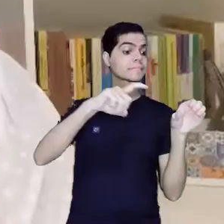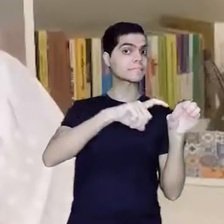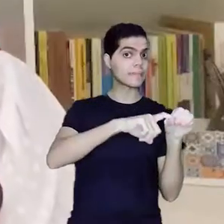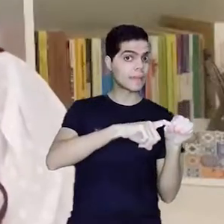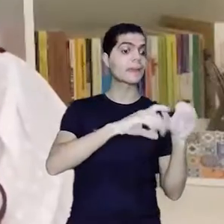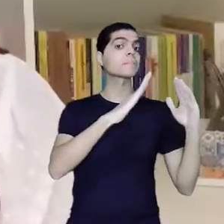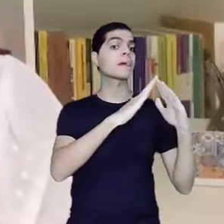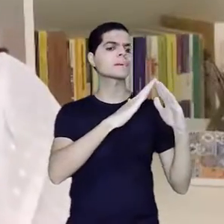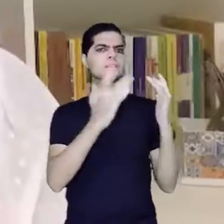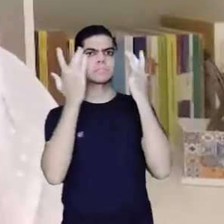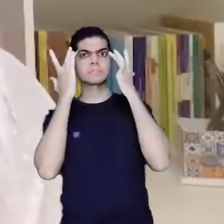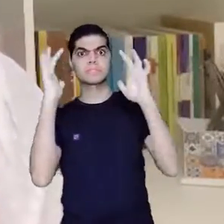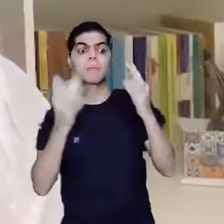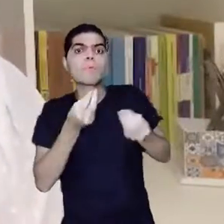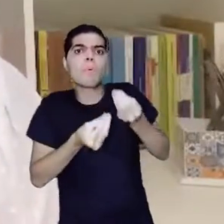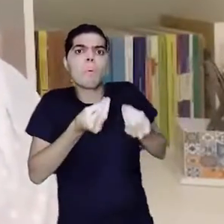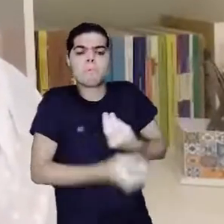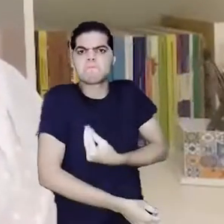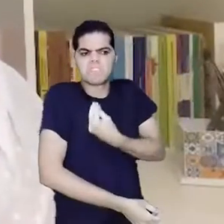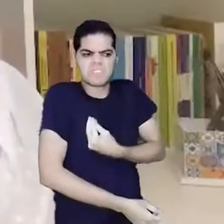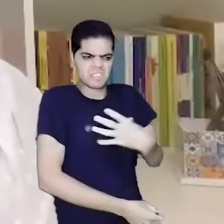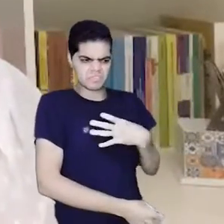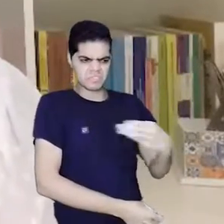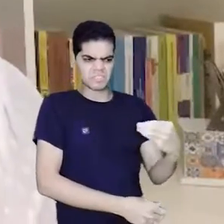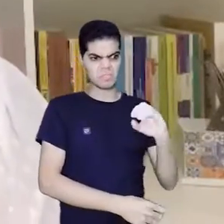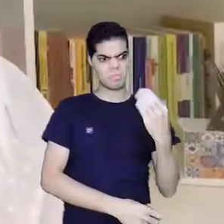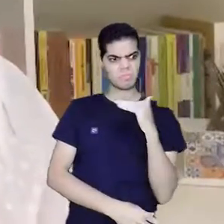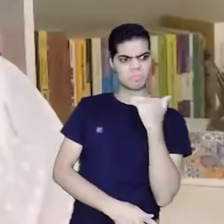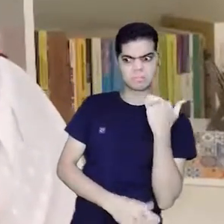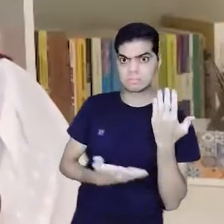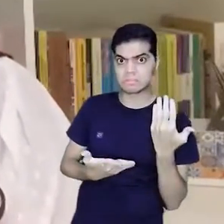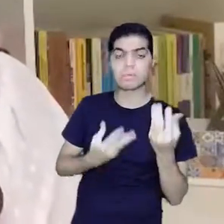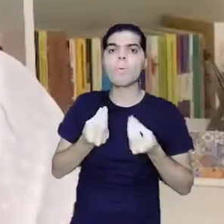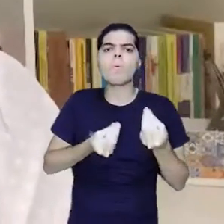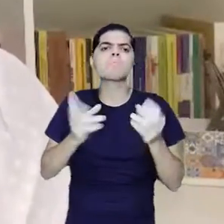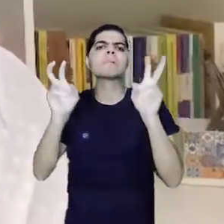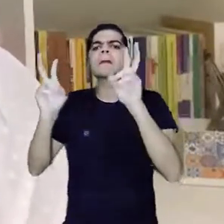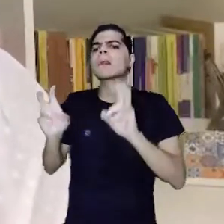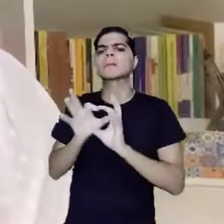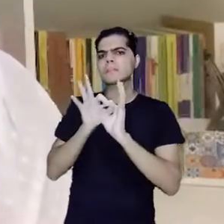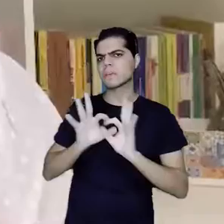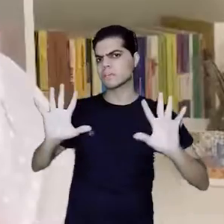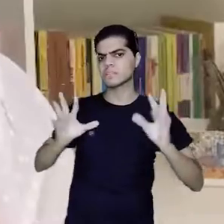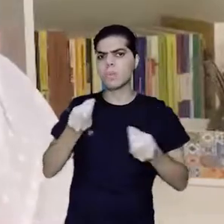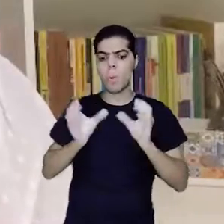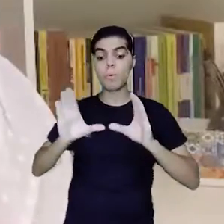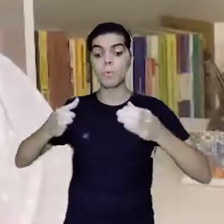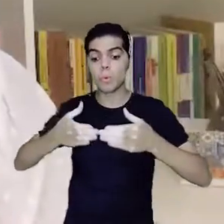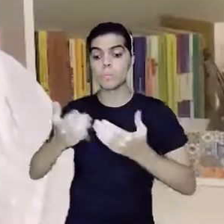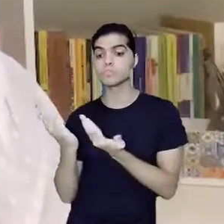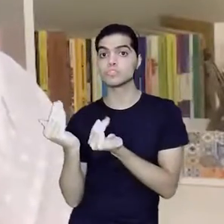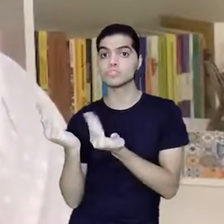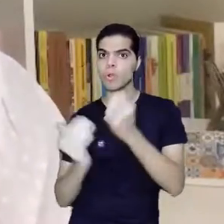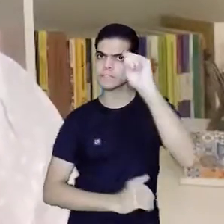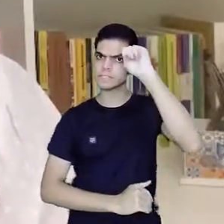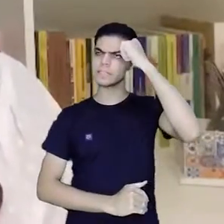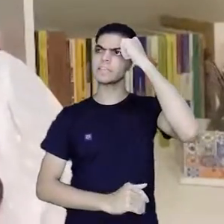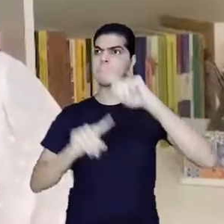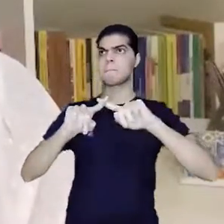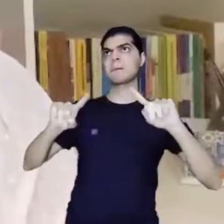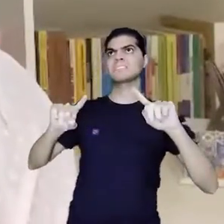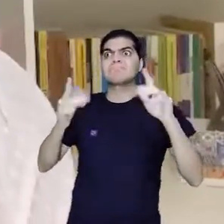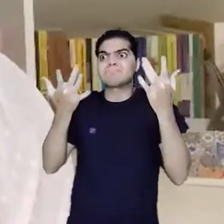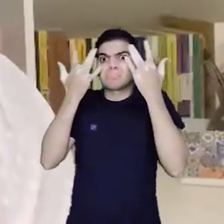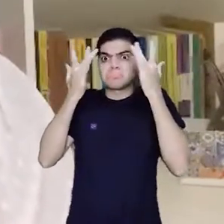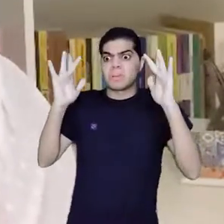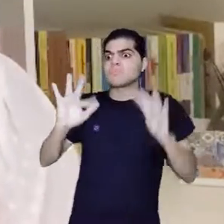regressarem encontrarão os seus filhos vivos? É possível falar independência para a juventude negra que não sabe se